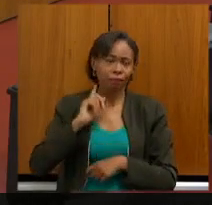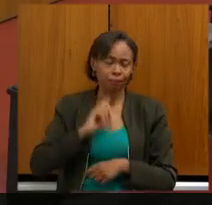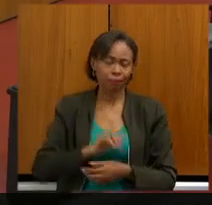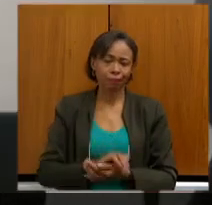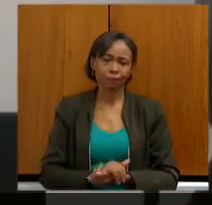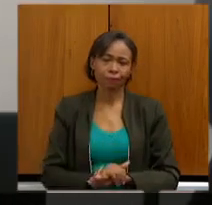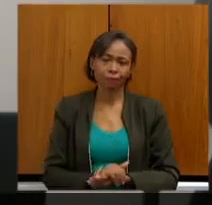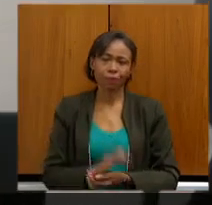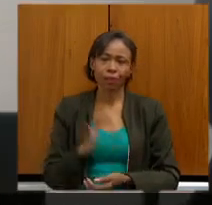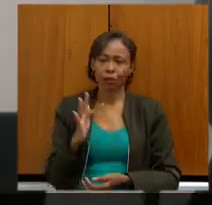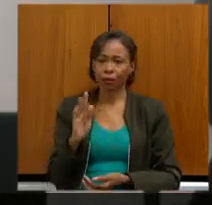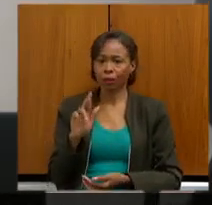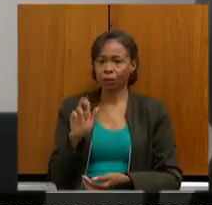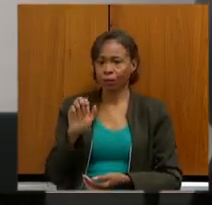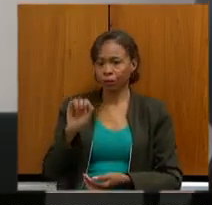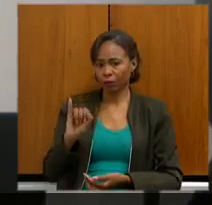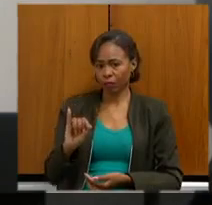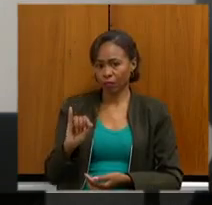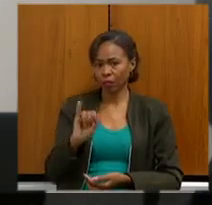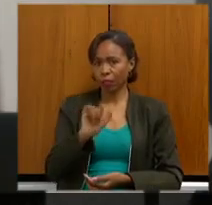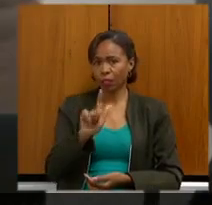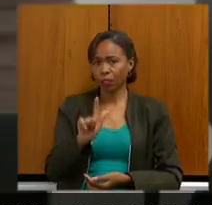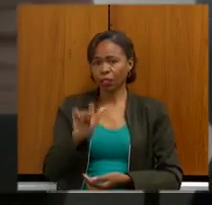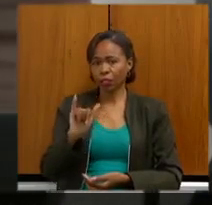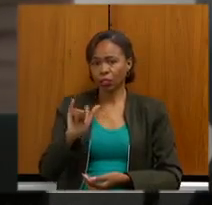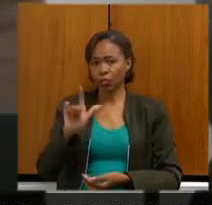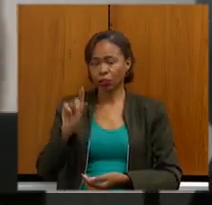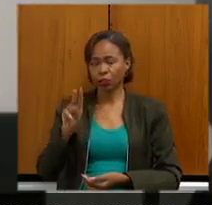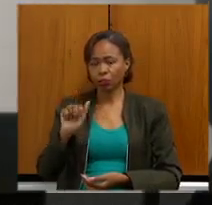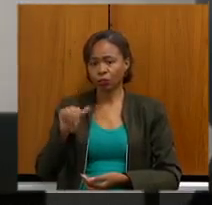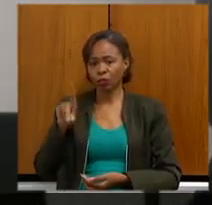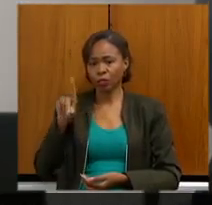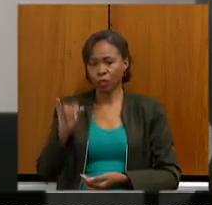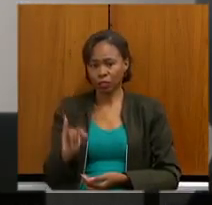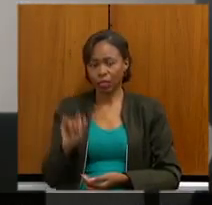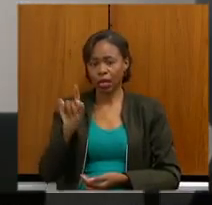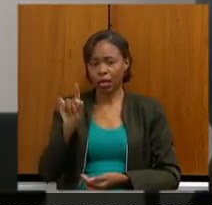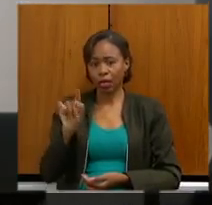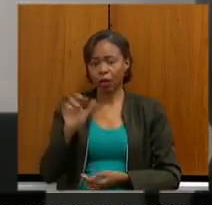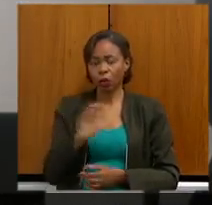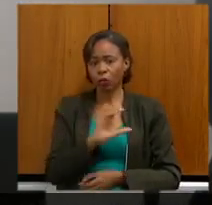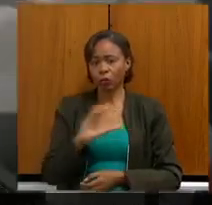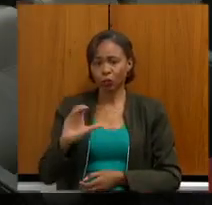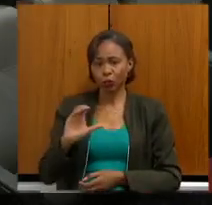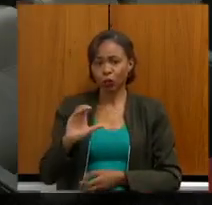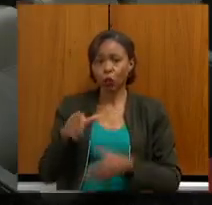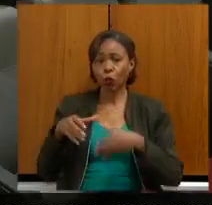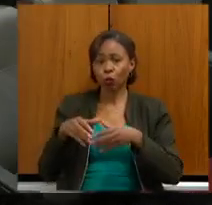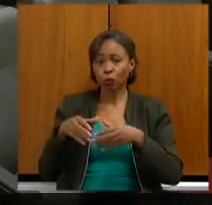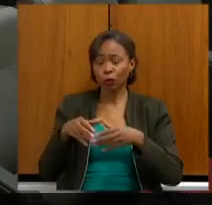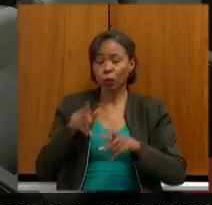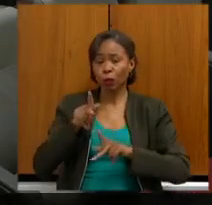o Frei gilvander Luís Moreira coordenador da comissão Pastoral da terra